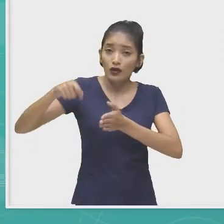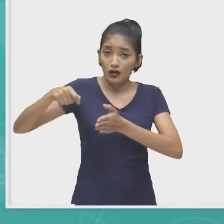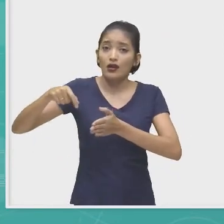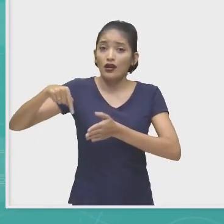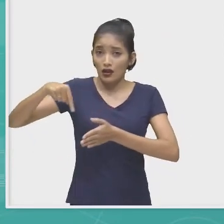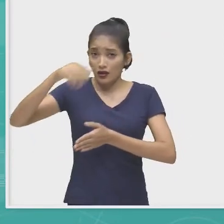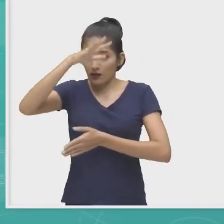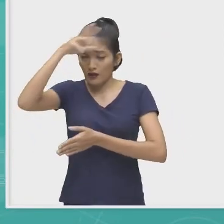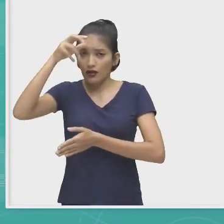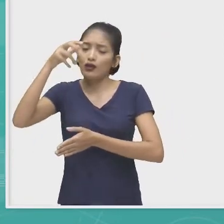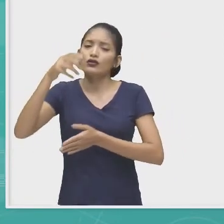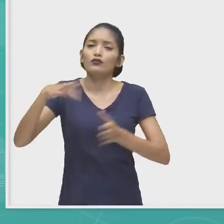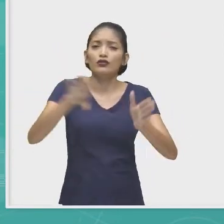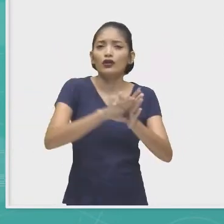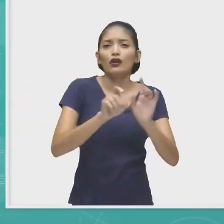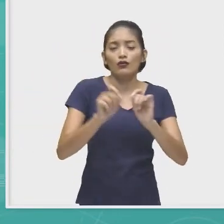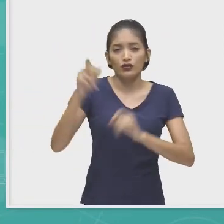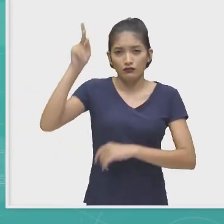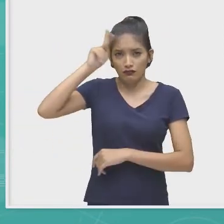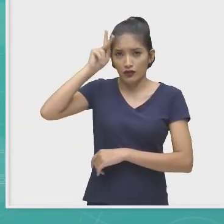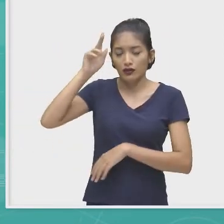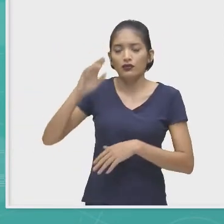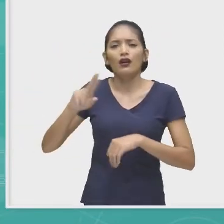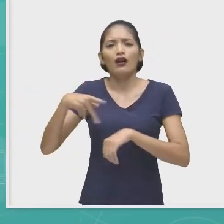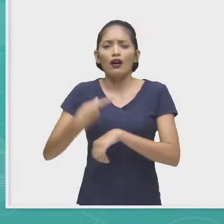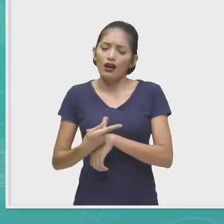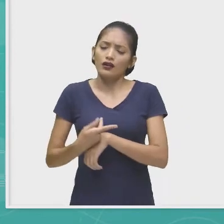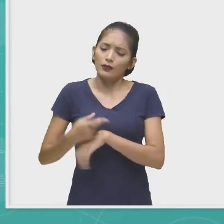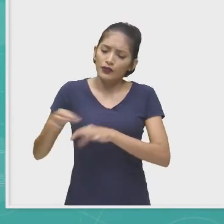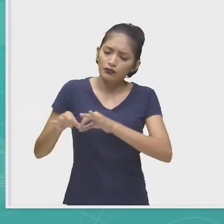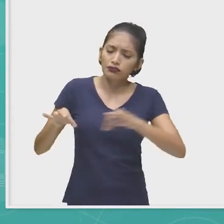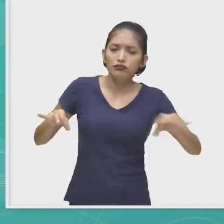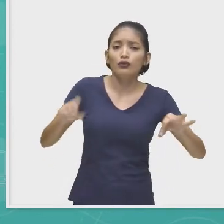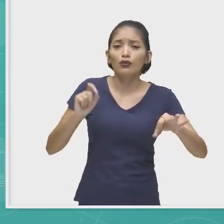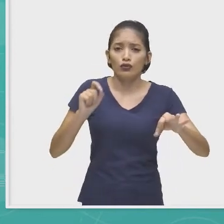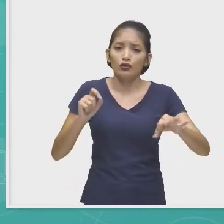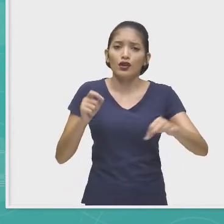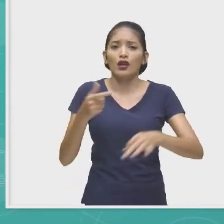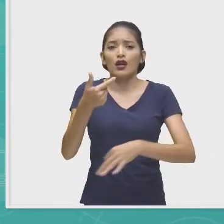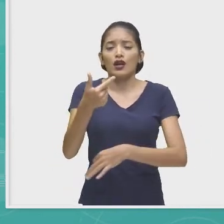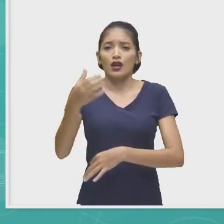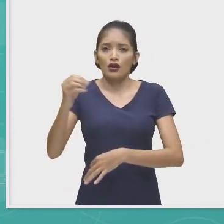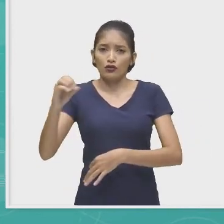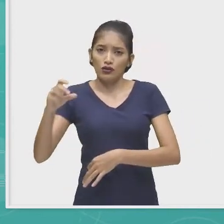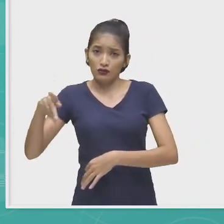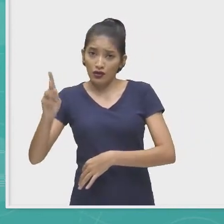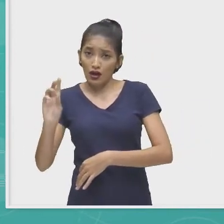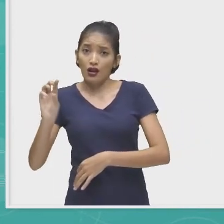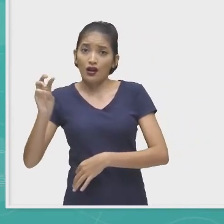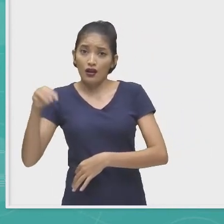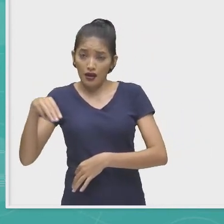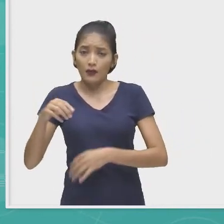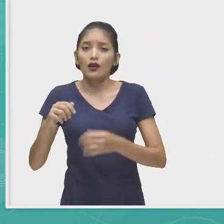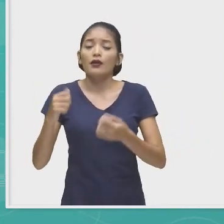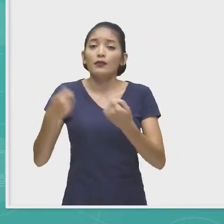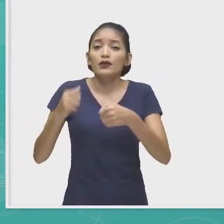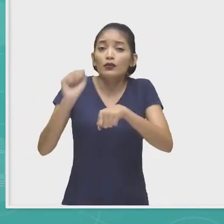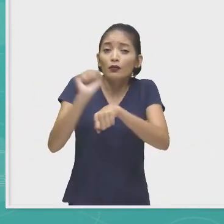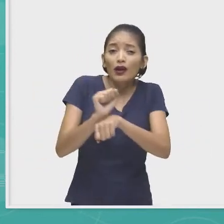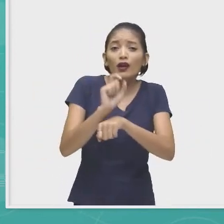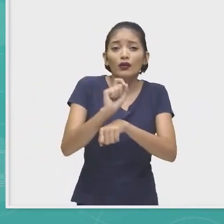a Parintins. Após ter percorrido 200 quilômetros, a lancha precisou parar em Itacoatiara.